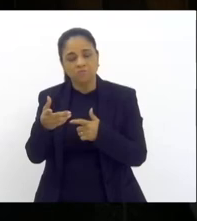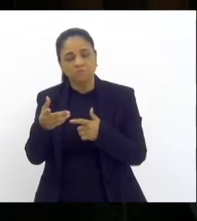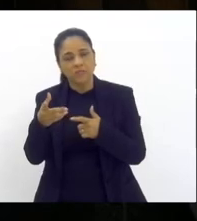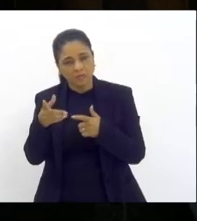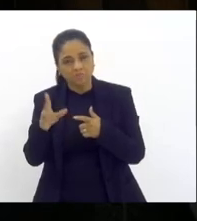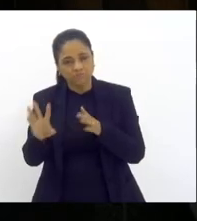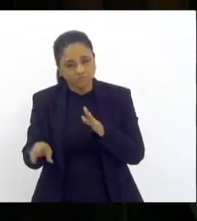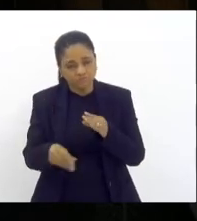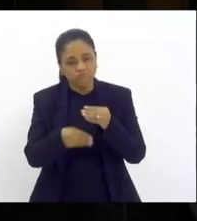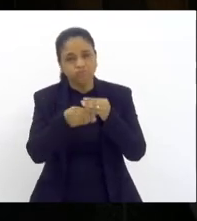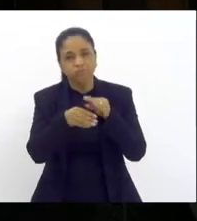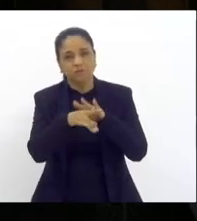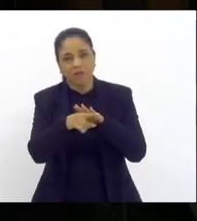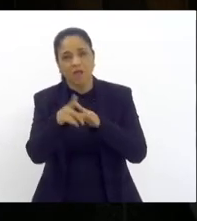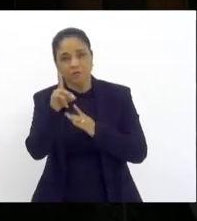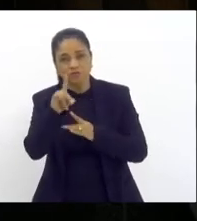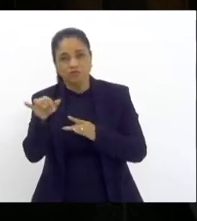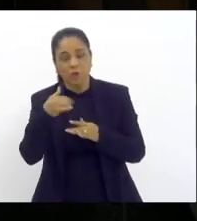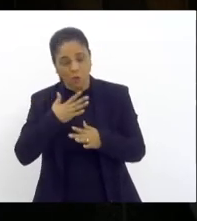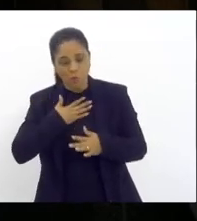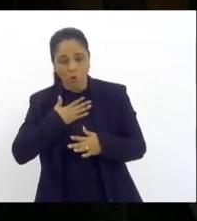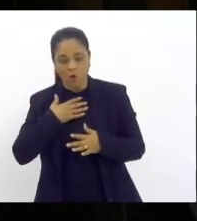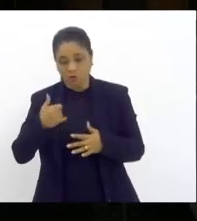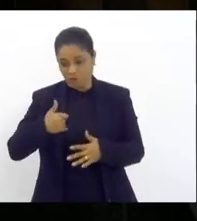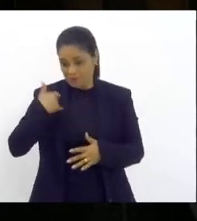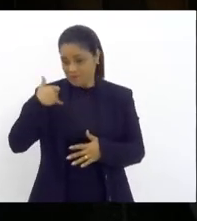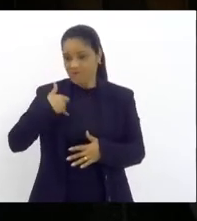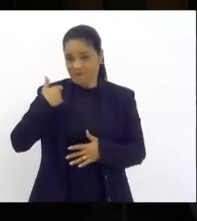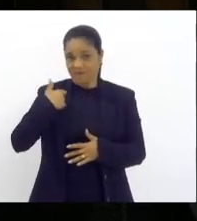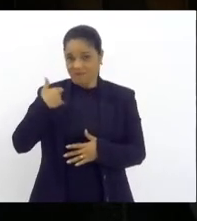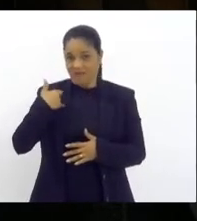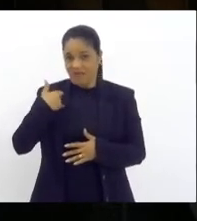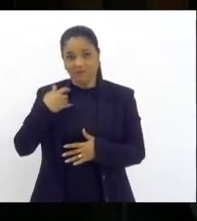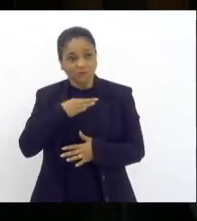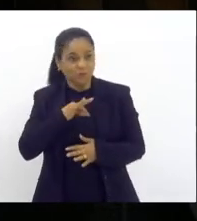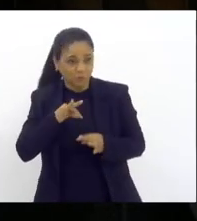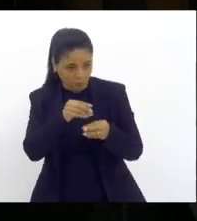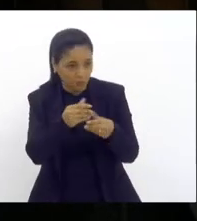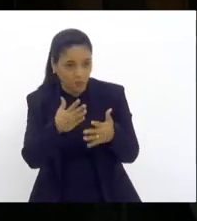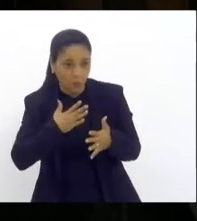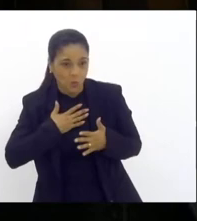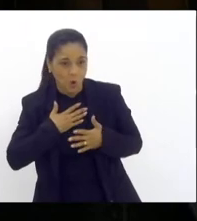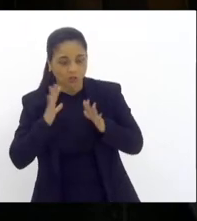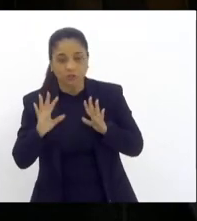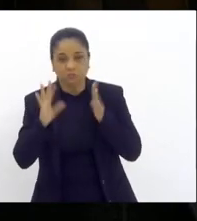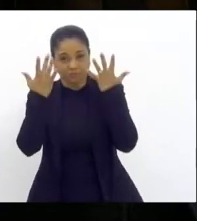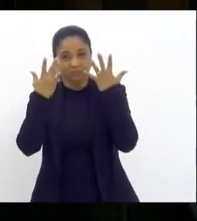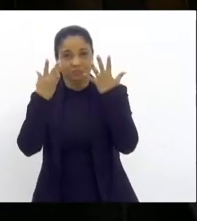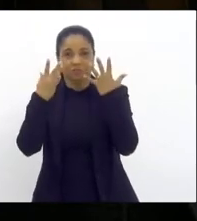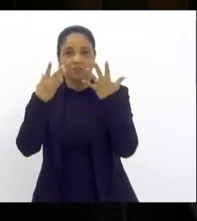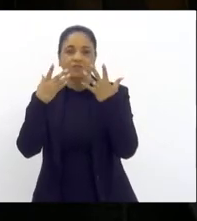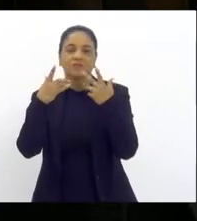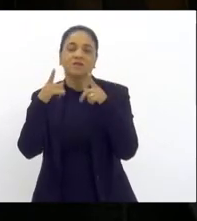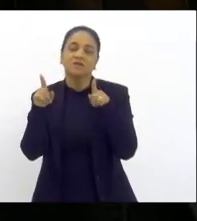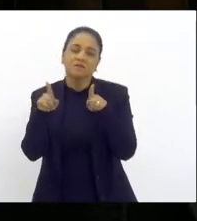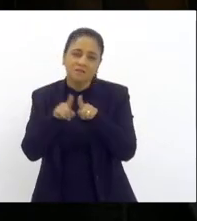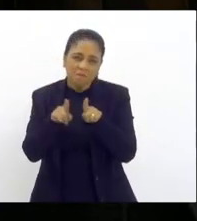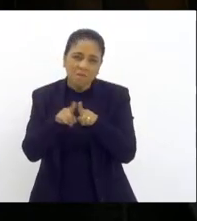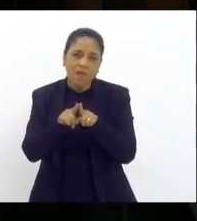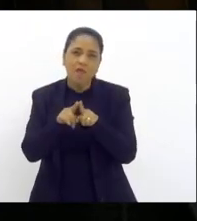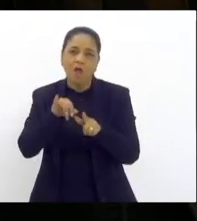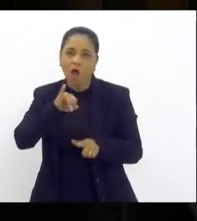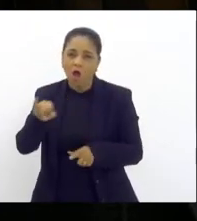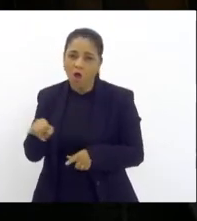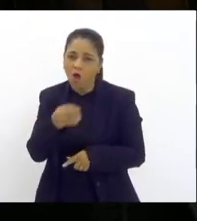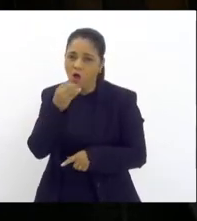porque assim como eu faço aniversário, gosto, todos nós fazemos aniversário, gostamos de comemorar, é importante que nós tenhamos a oportunidade de